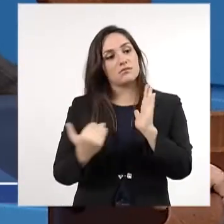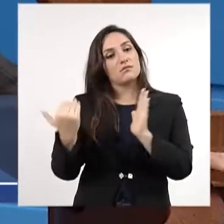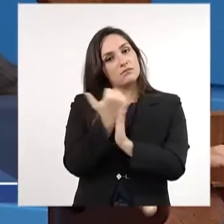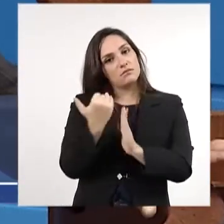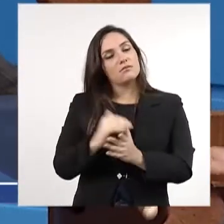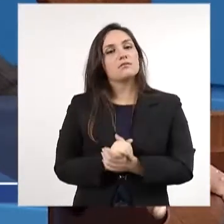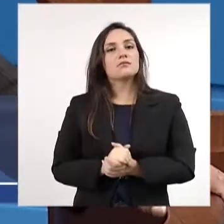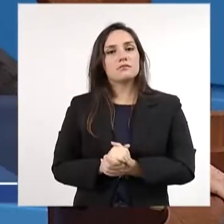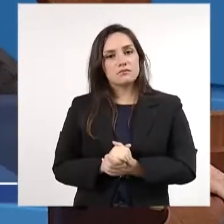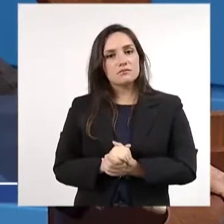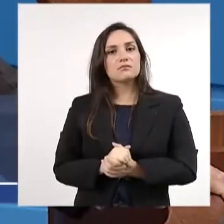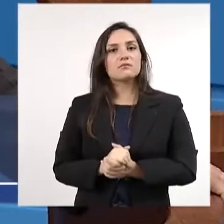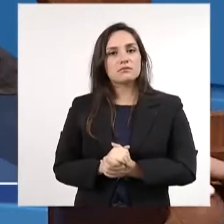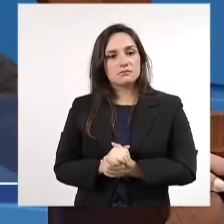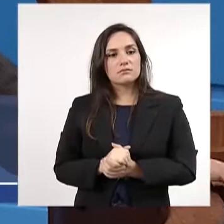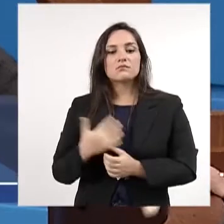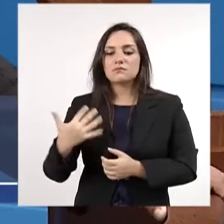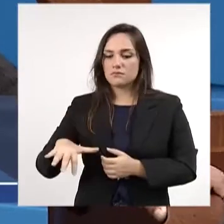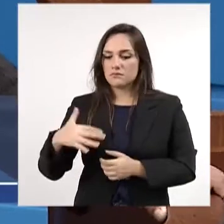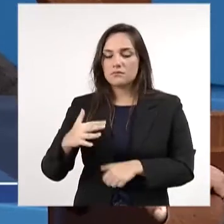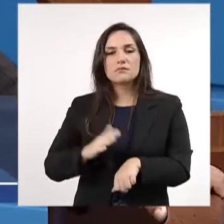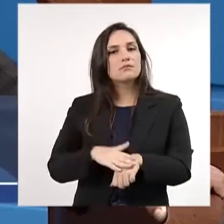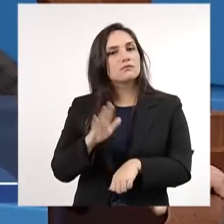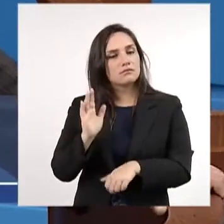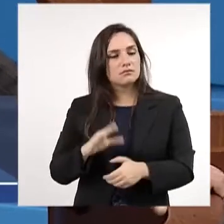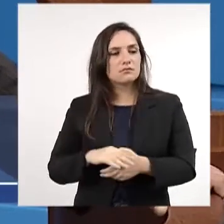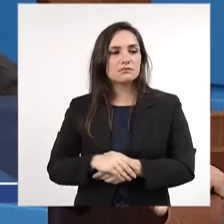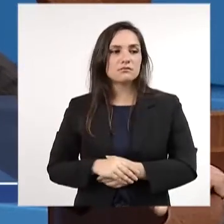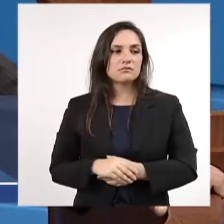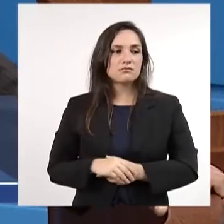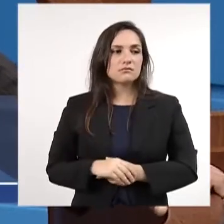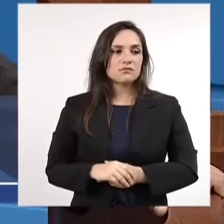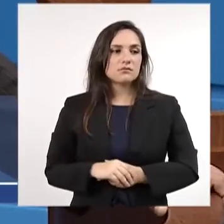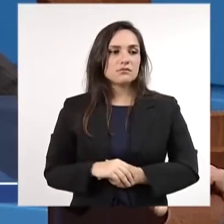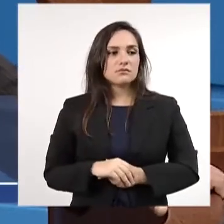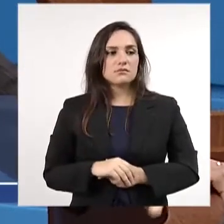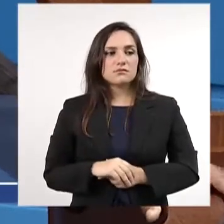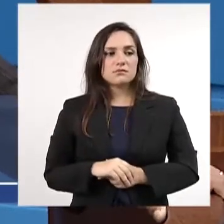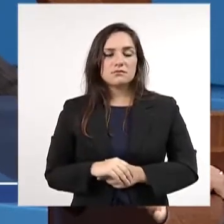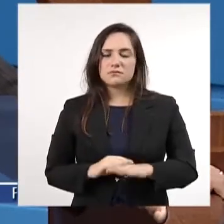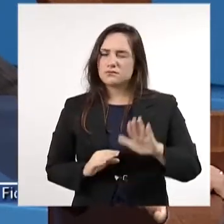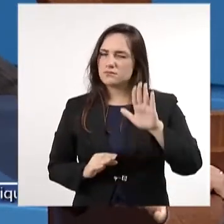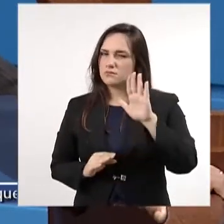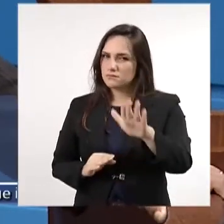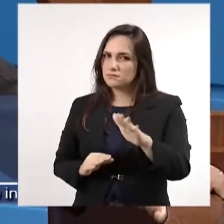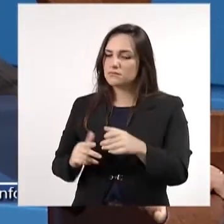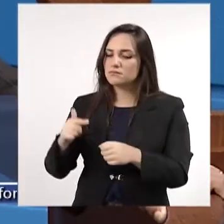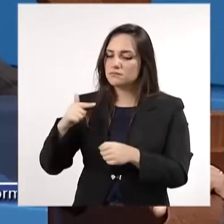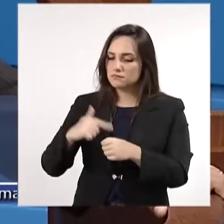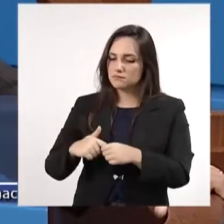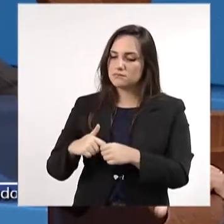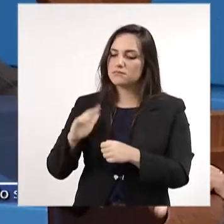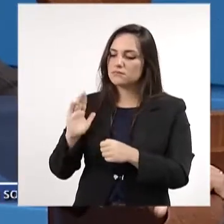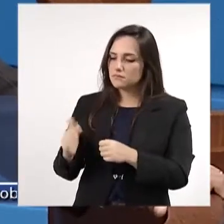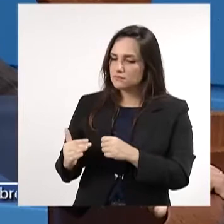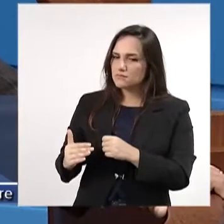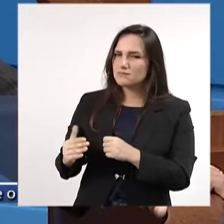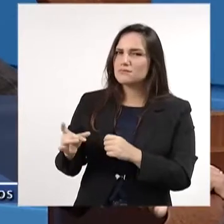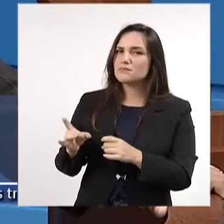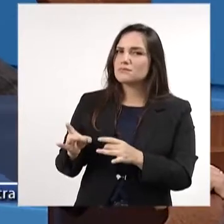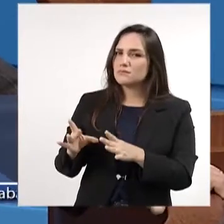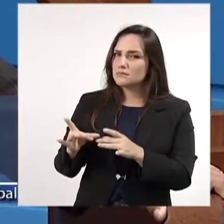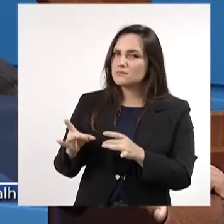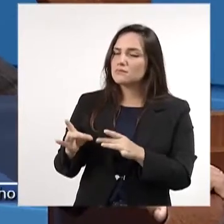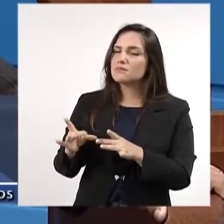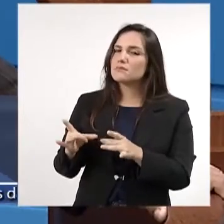do litro da gasolina. Gasolina essa que já vinha sendo vendida nos postos,